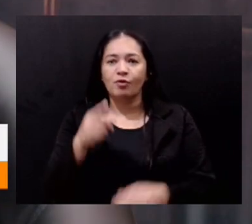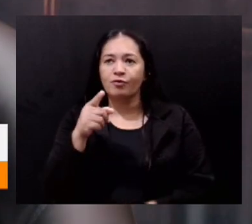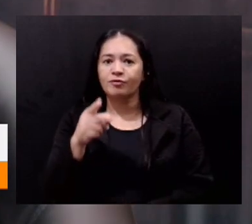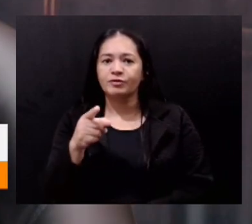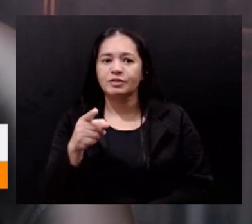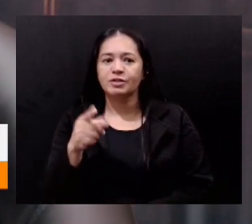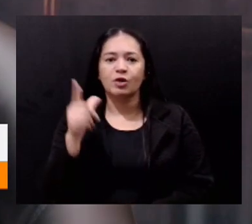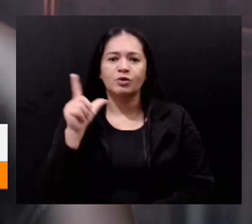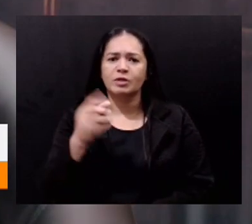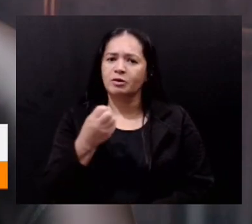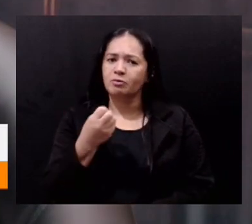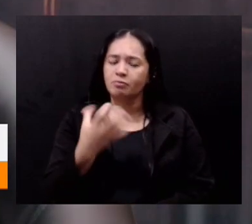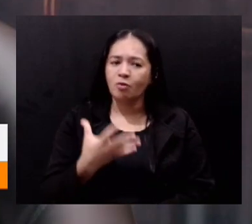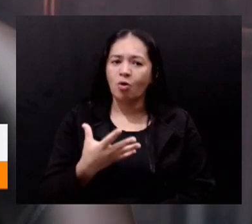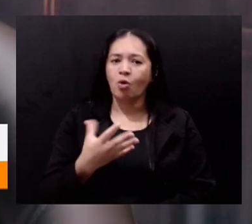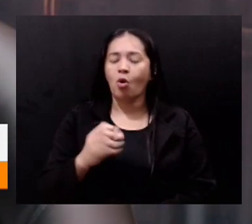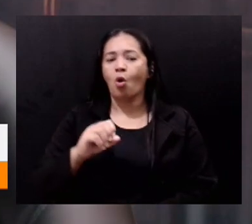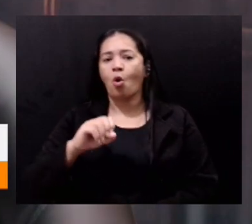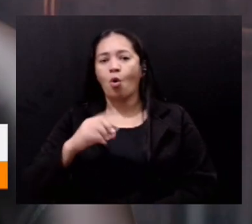está precisando,